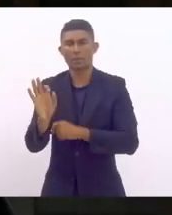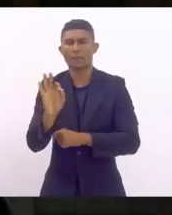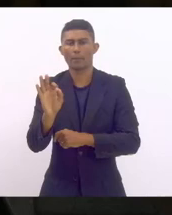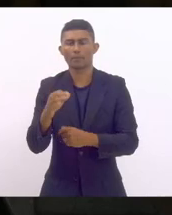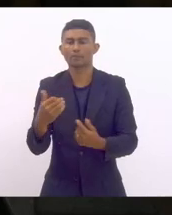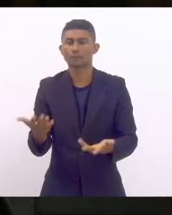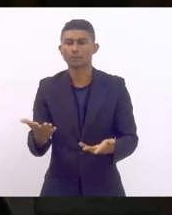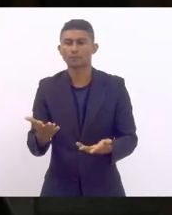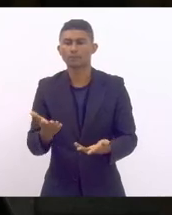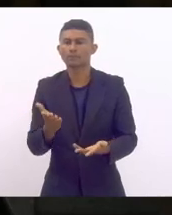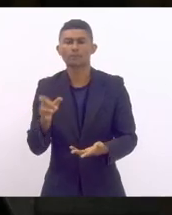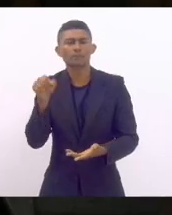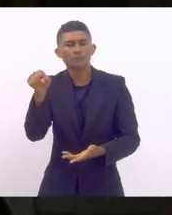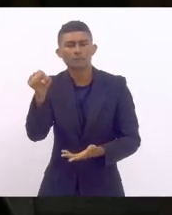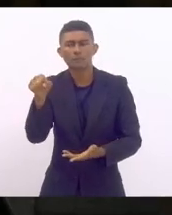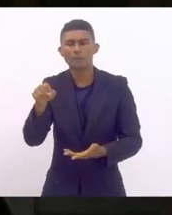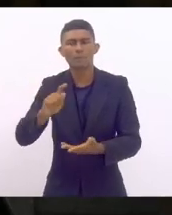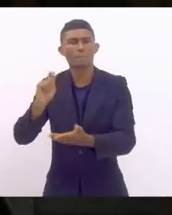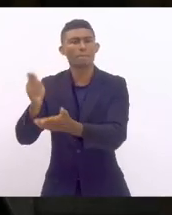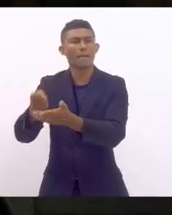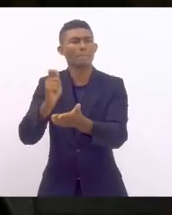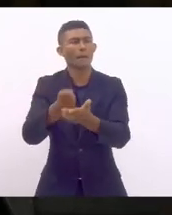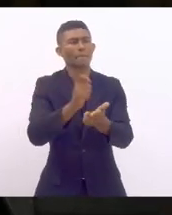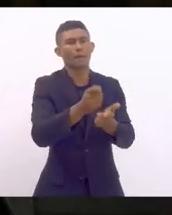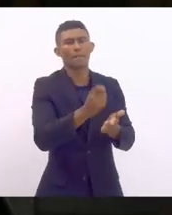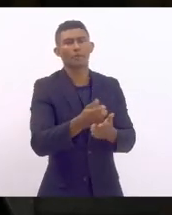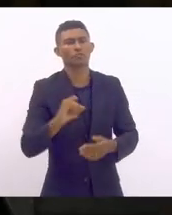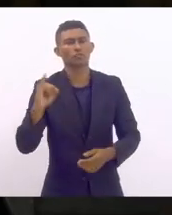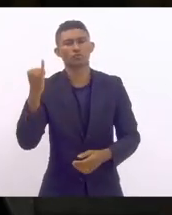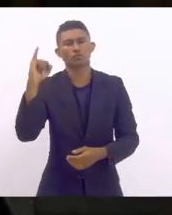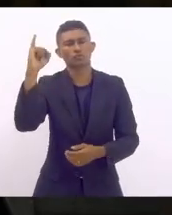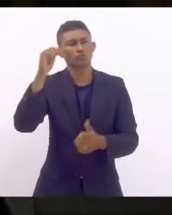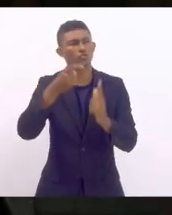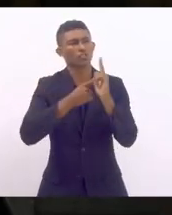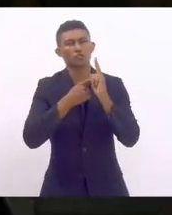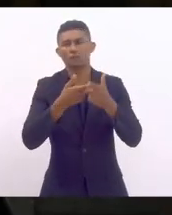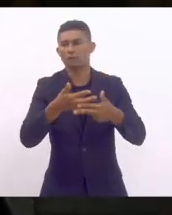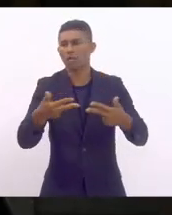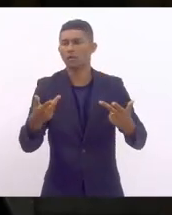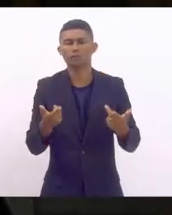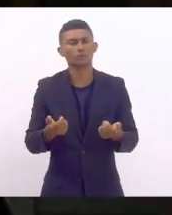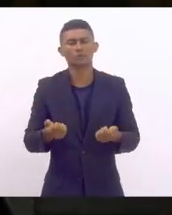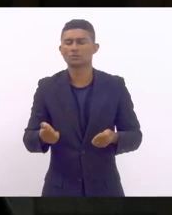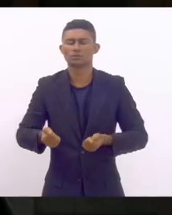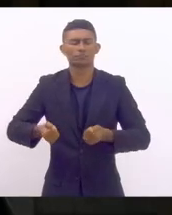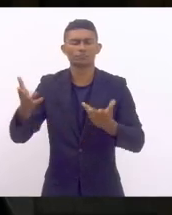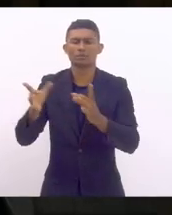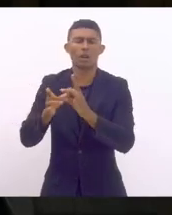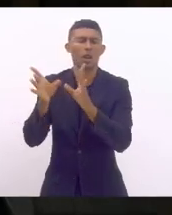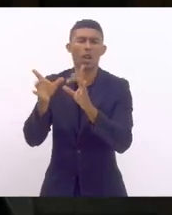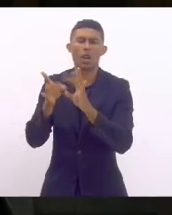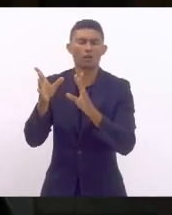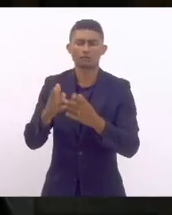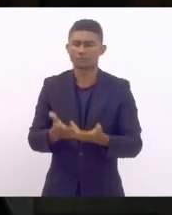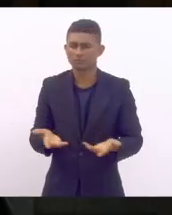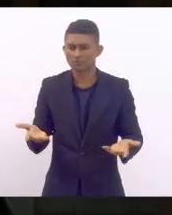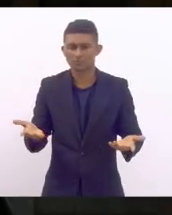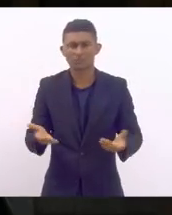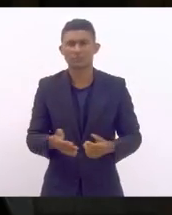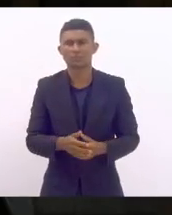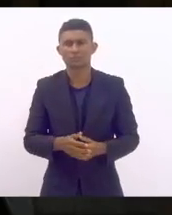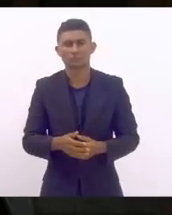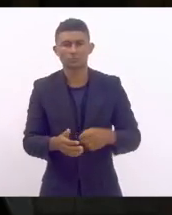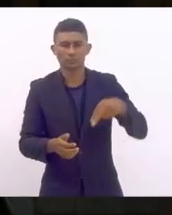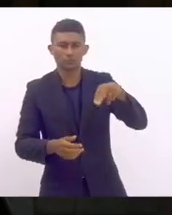que o céu é o limite para o pagamento de juros de serviço da dívida é por parte da União consegue acontecendo e da mesma maneira